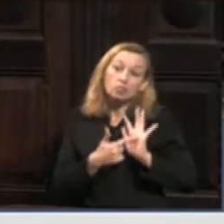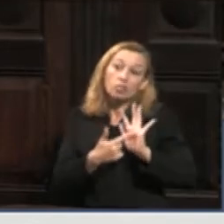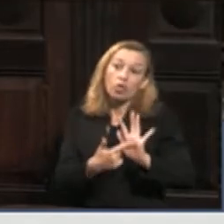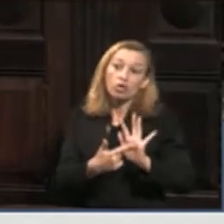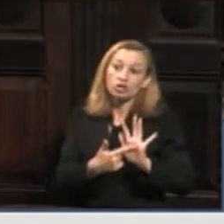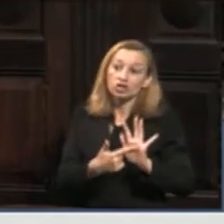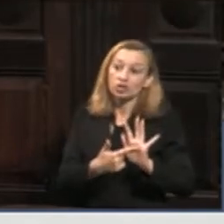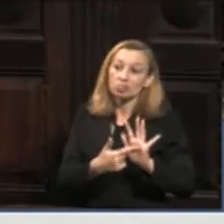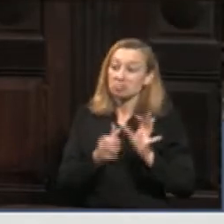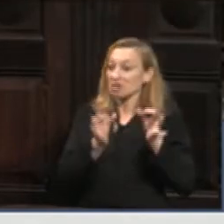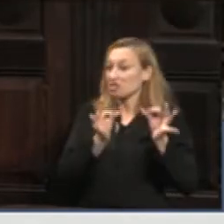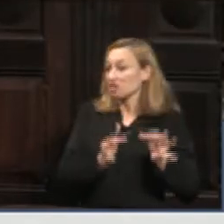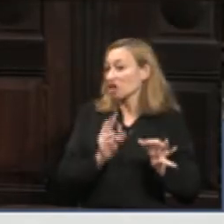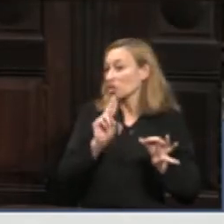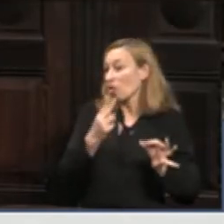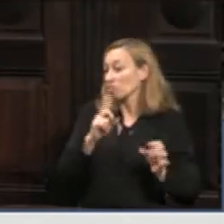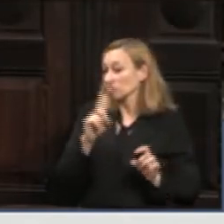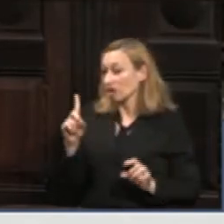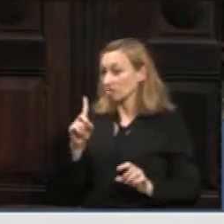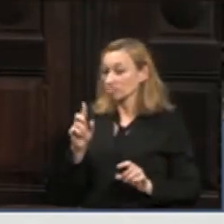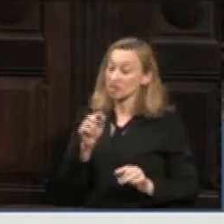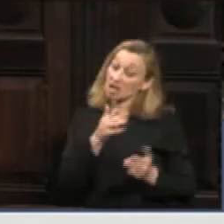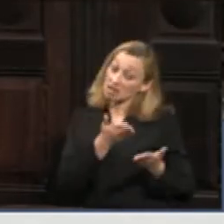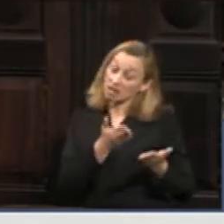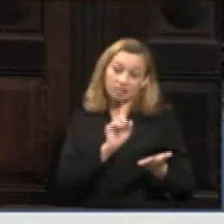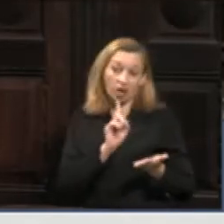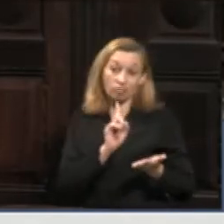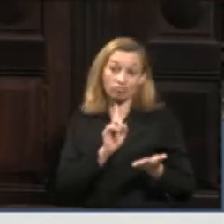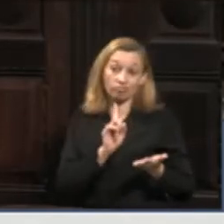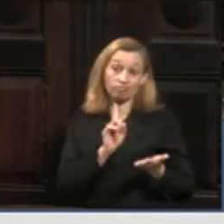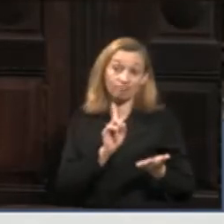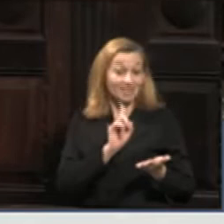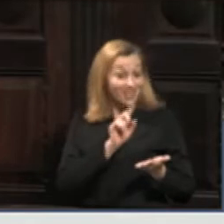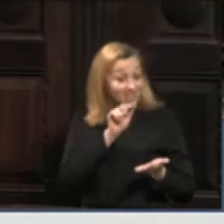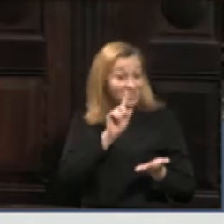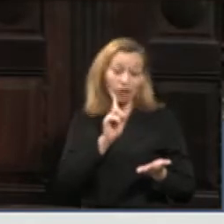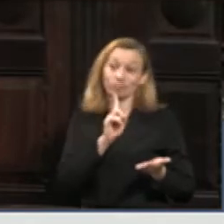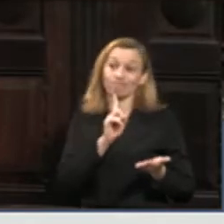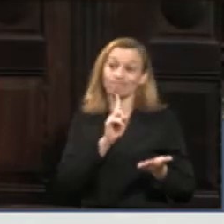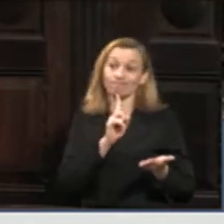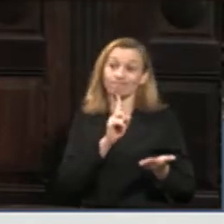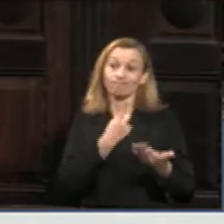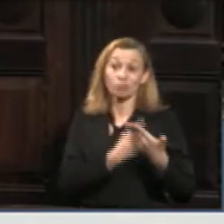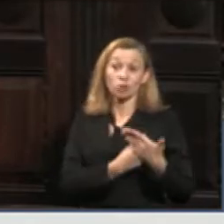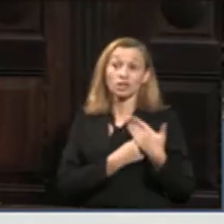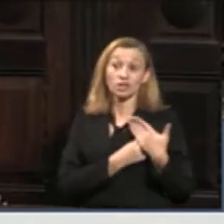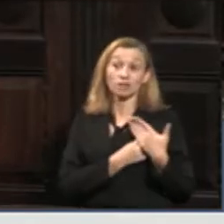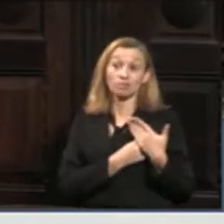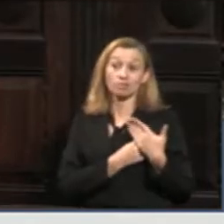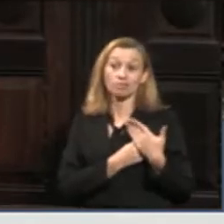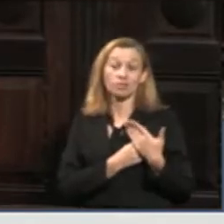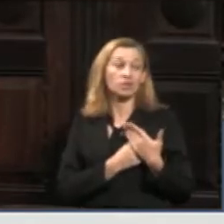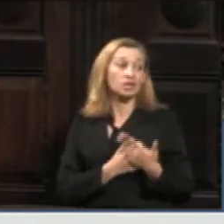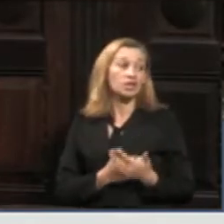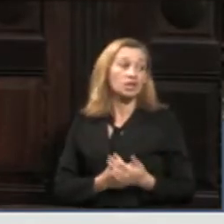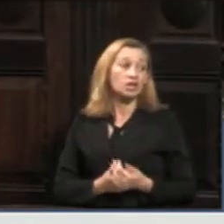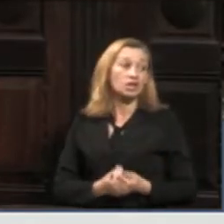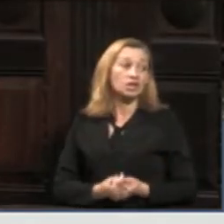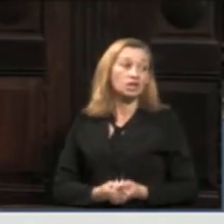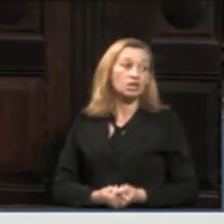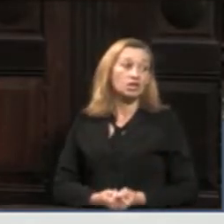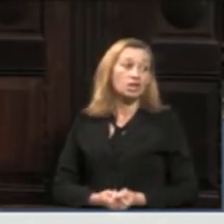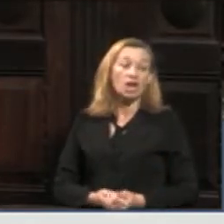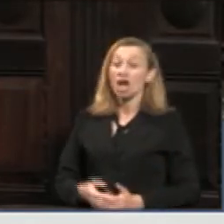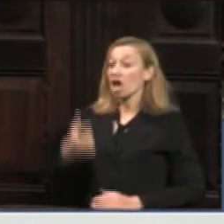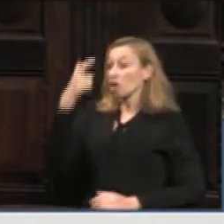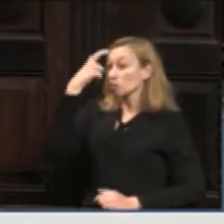motivos, em relação a esses não. Em relação a esses, assim, eu sou do campo da